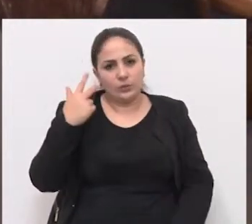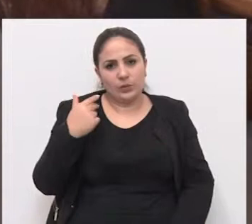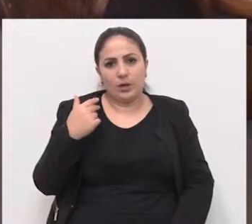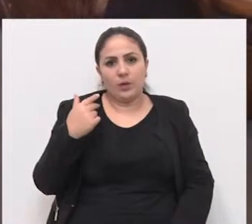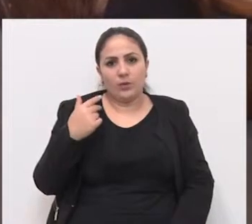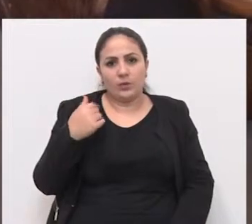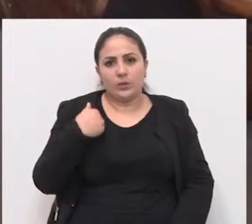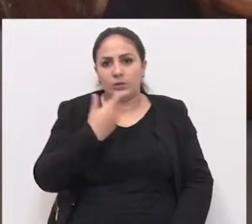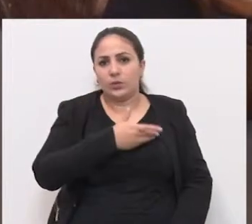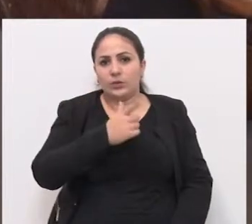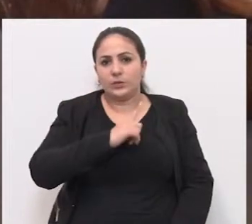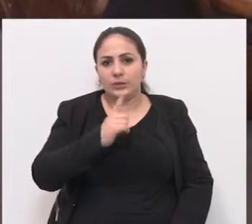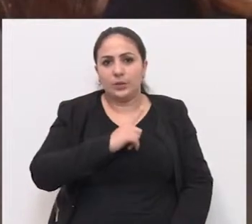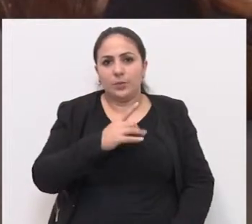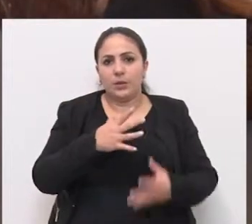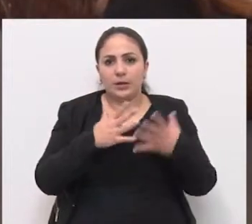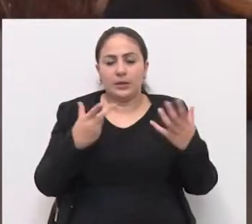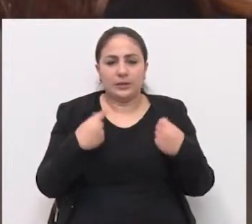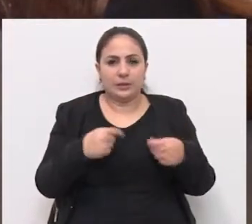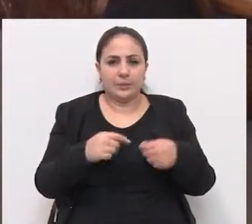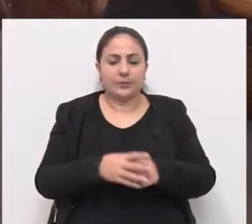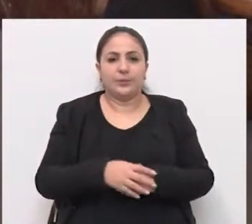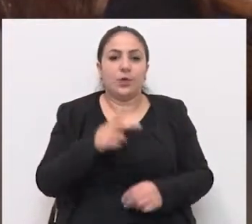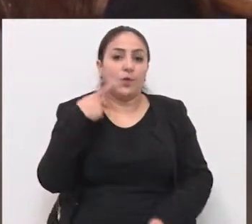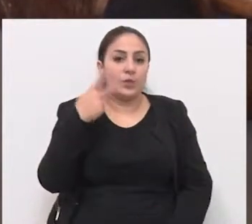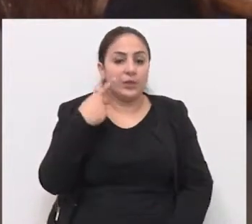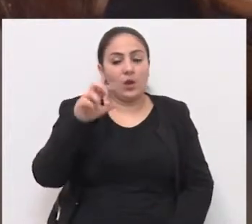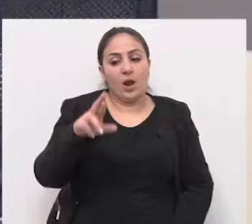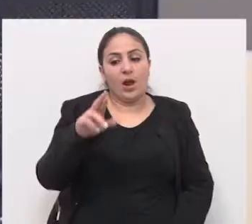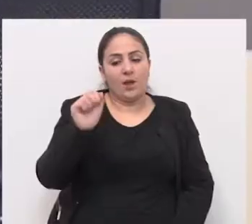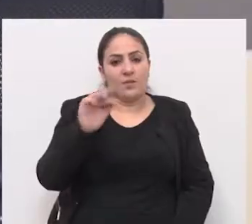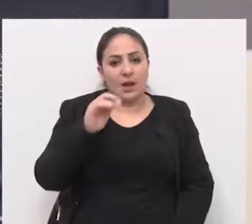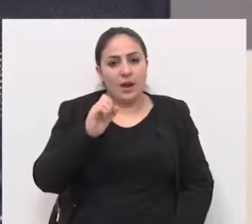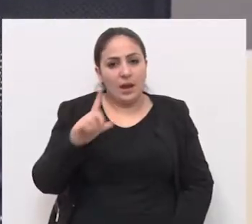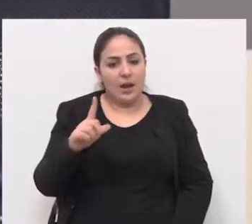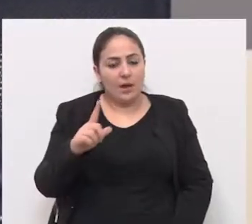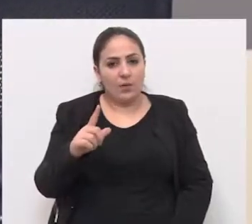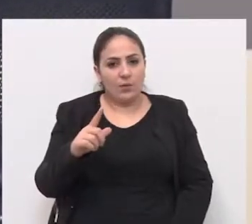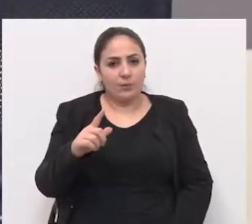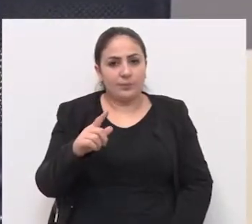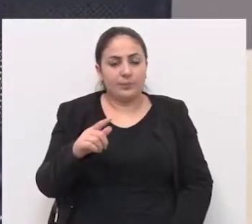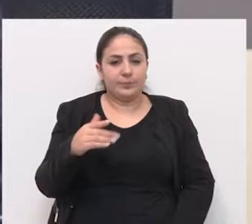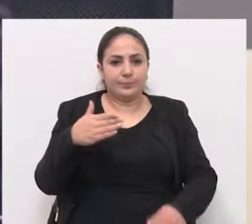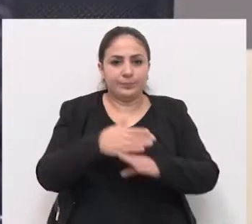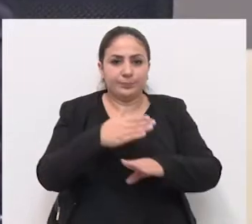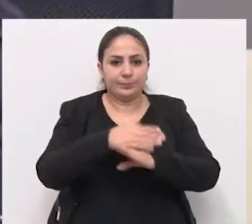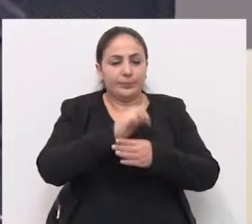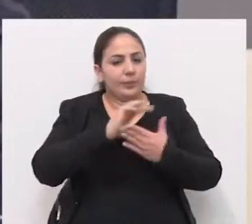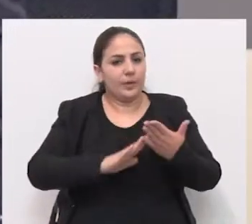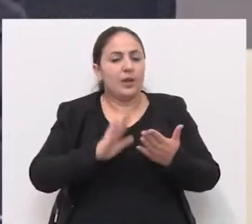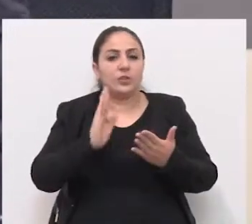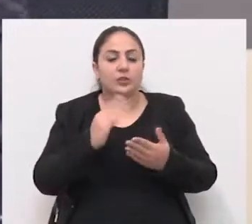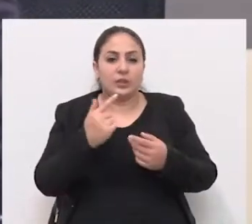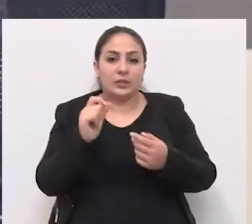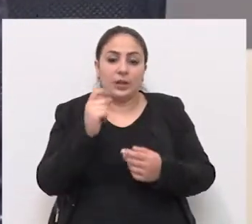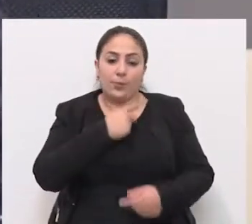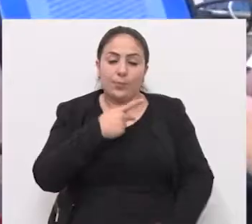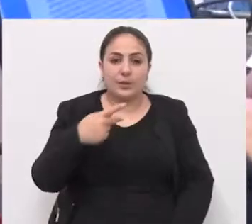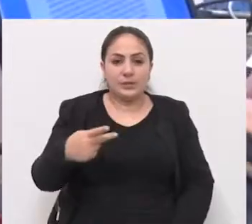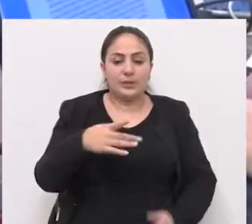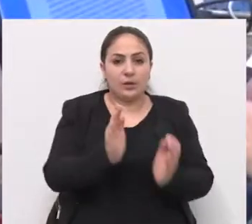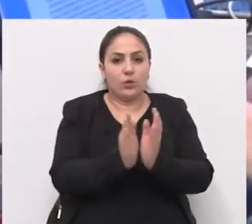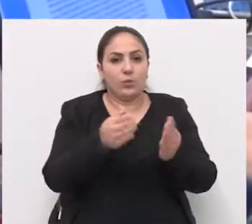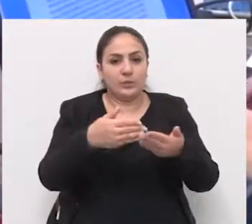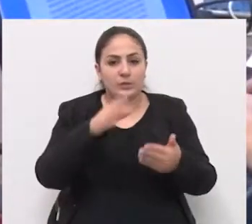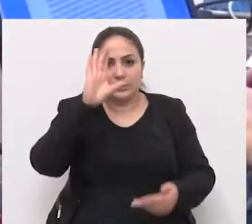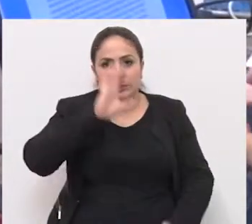nos meios naturais, onde que nós temos uma grande demanda. O vereador Rafael Colucci comandou a atividade,